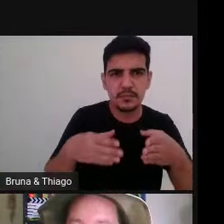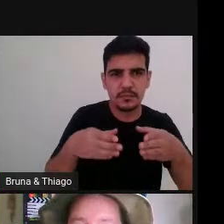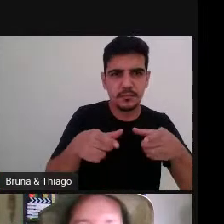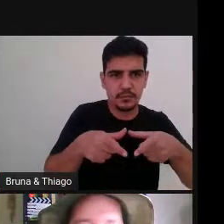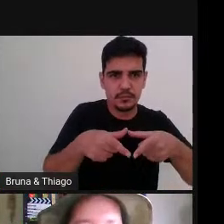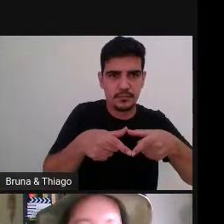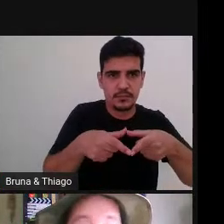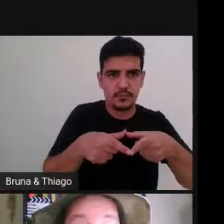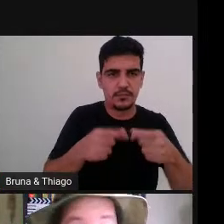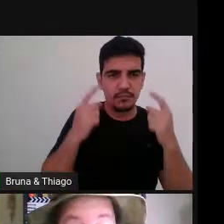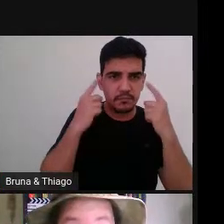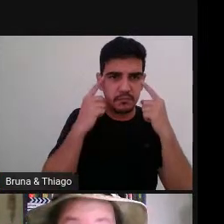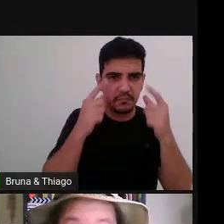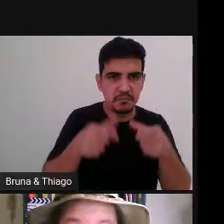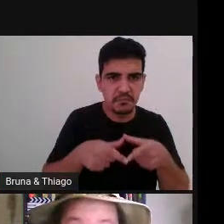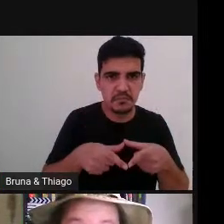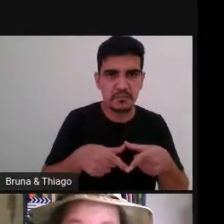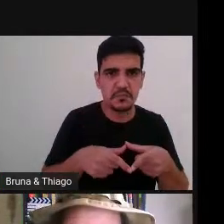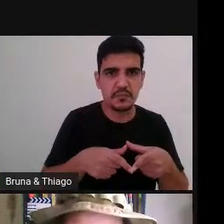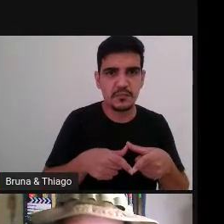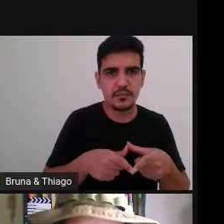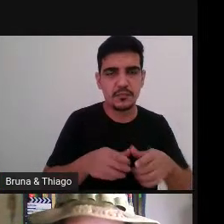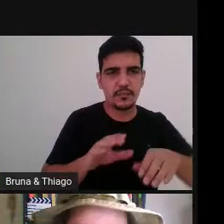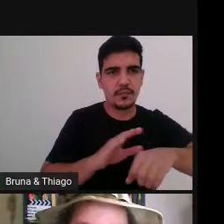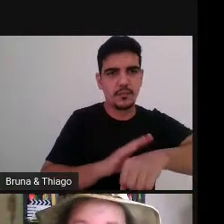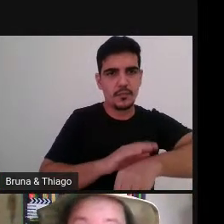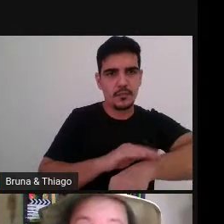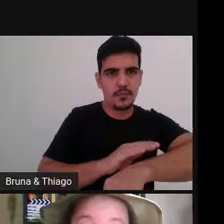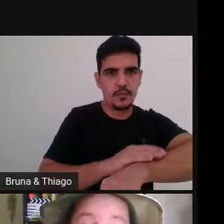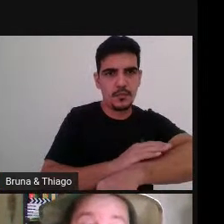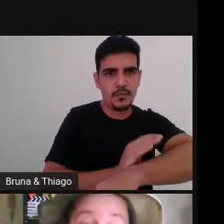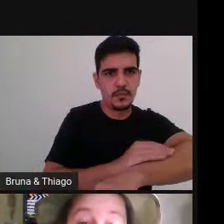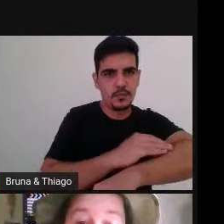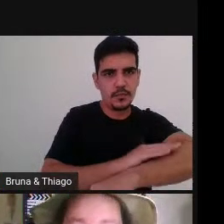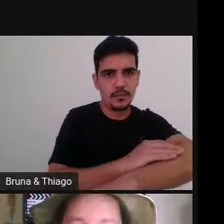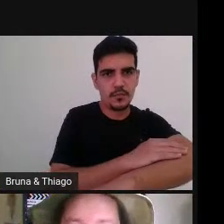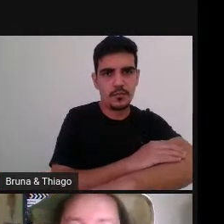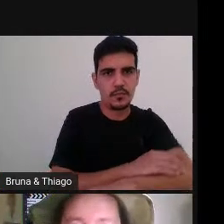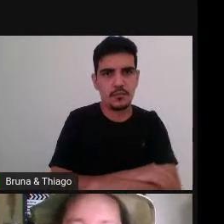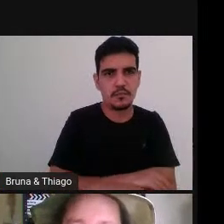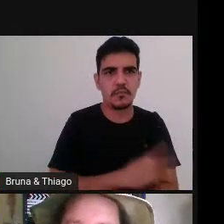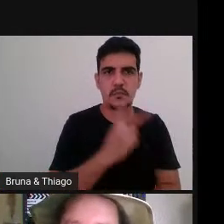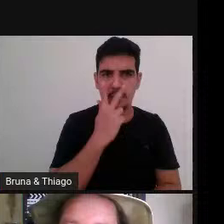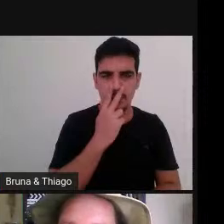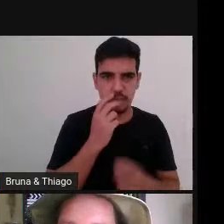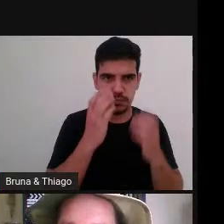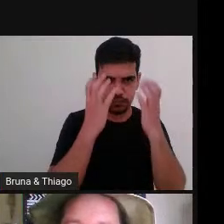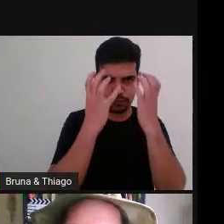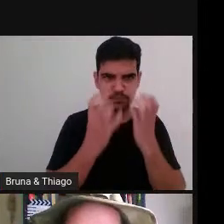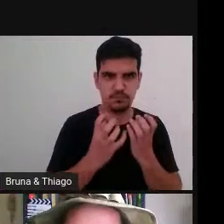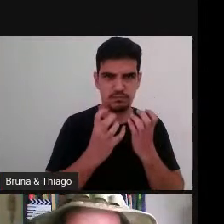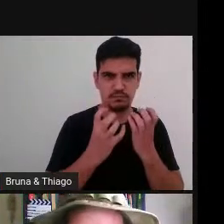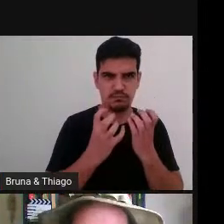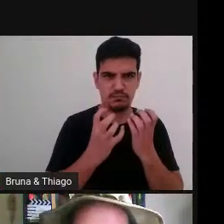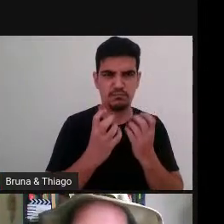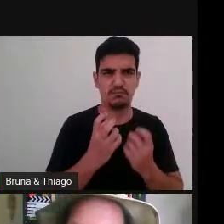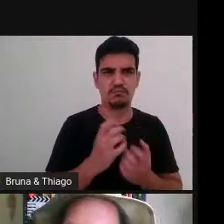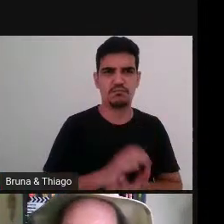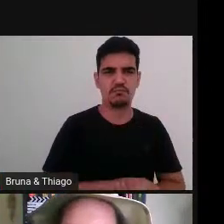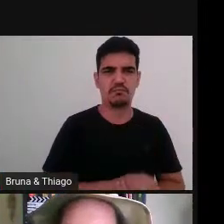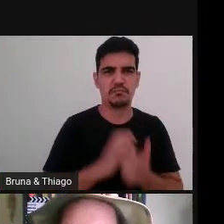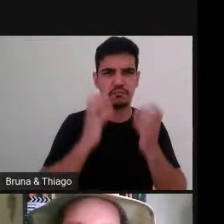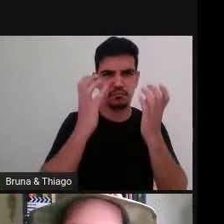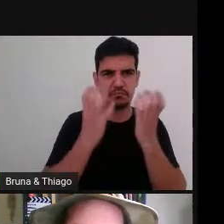se olhar. E essas escamas supraoculares, parece que ela está com aquela cara sempre, uma cara de mal. Né? Aqui a nossa cascavel, a